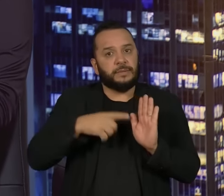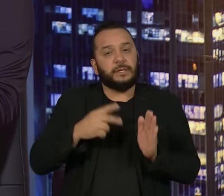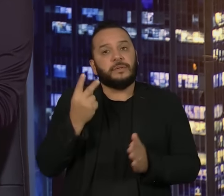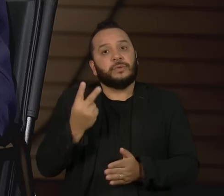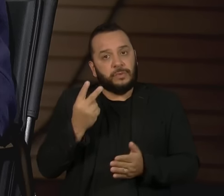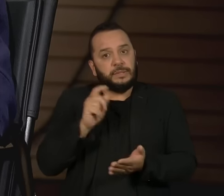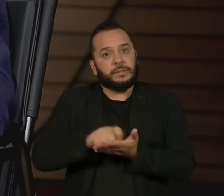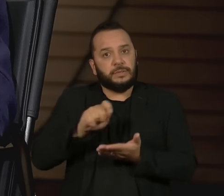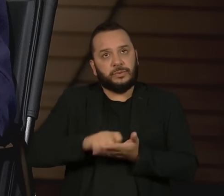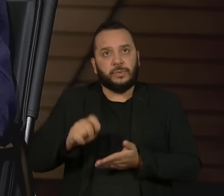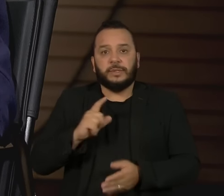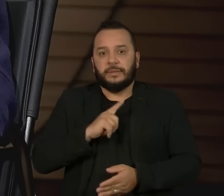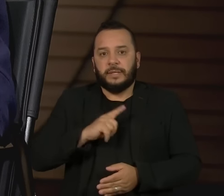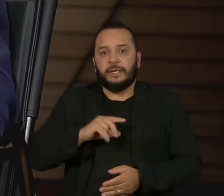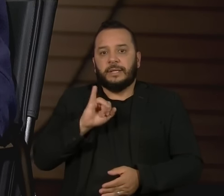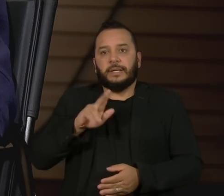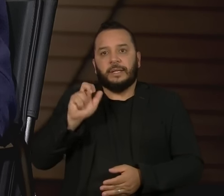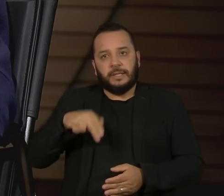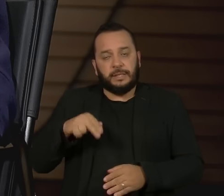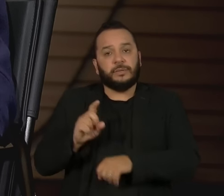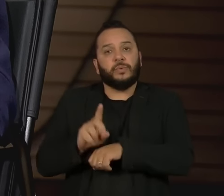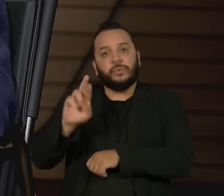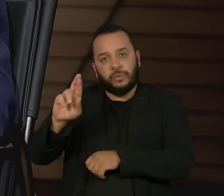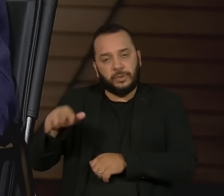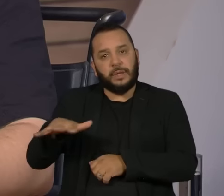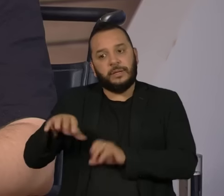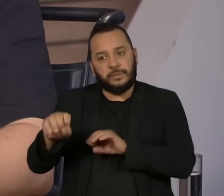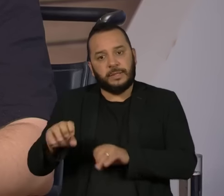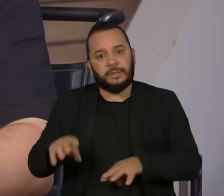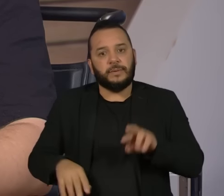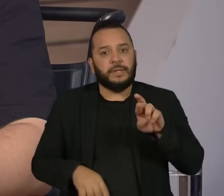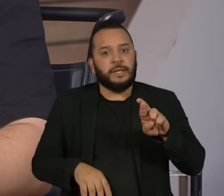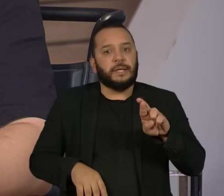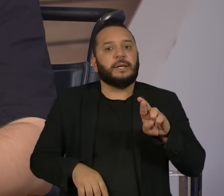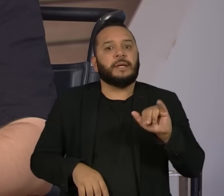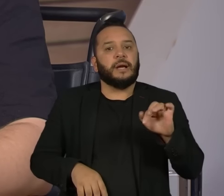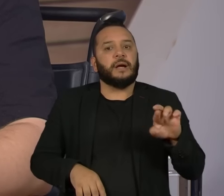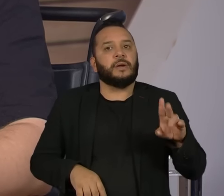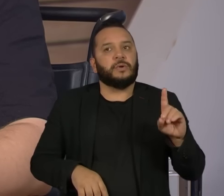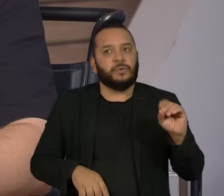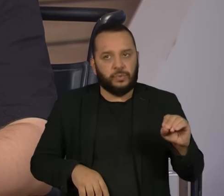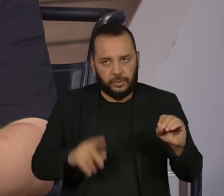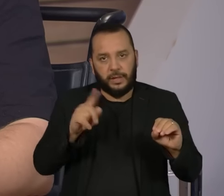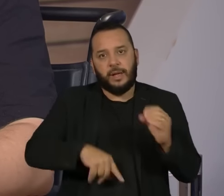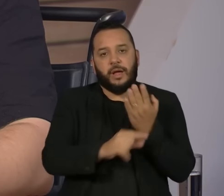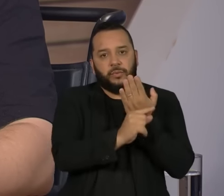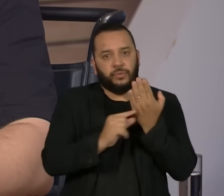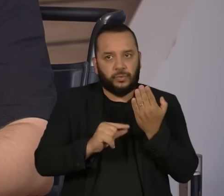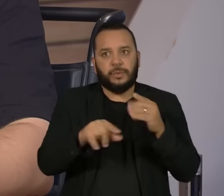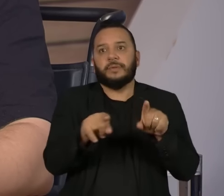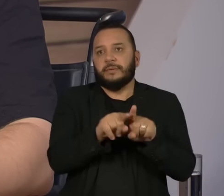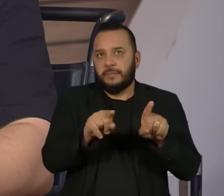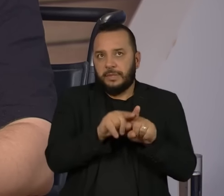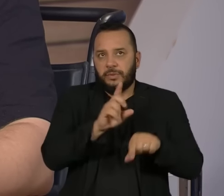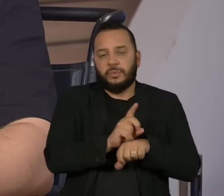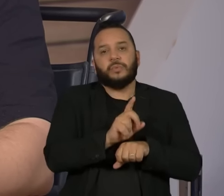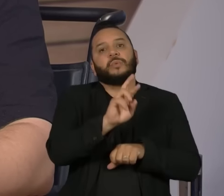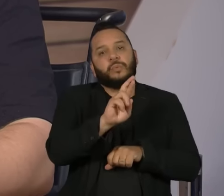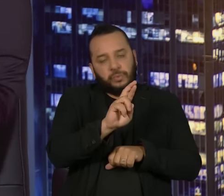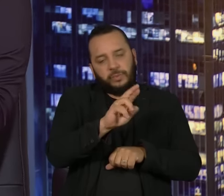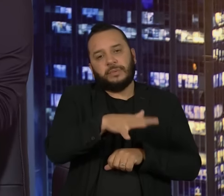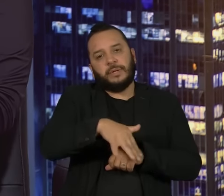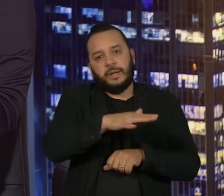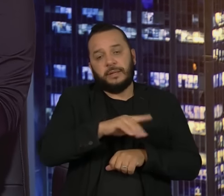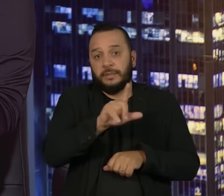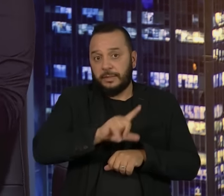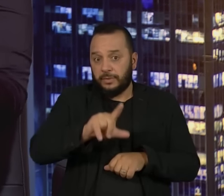Ilan Breman, que também é doutor em educação, e Ricardo Lísias, que além de autor, também é doutor em literatura. No segundo